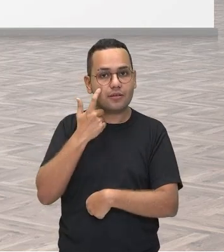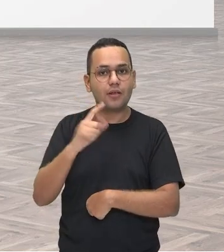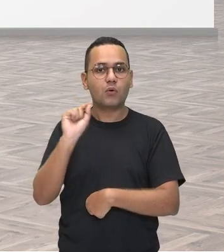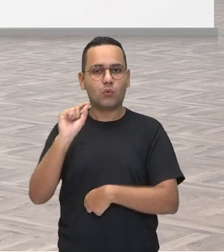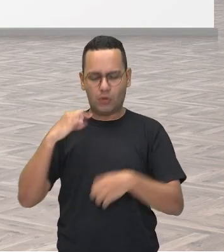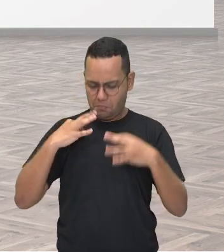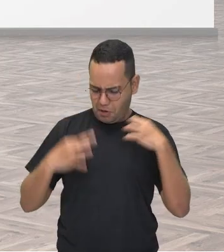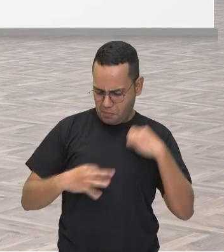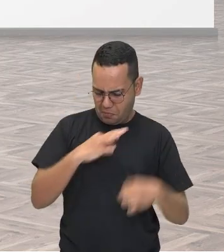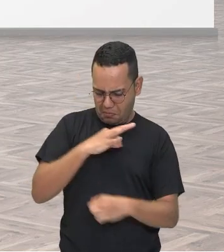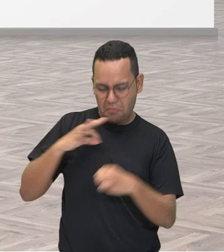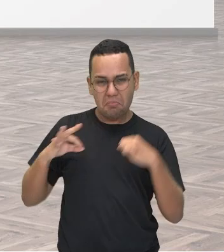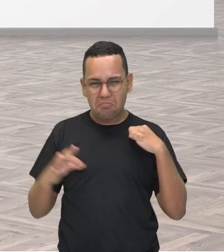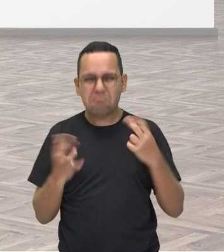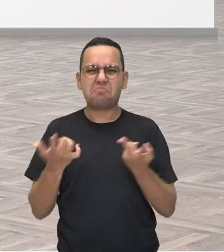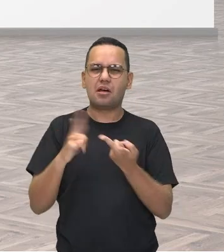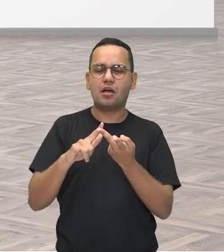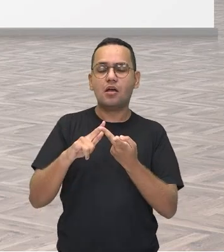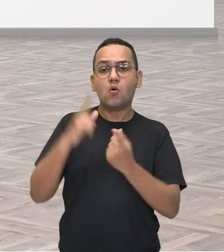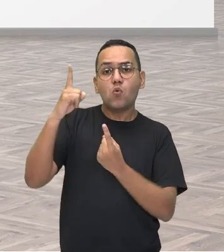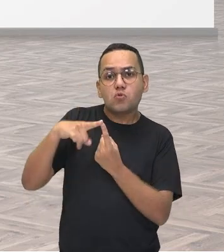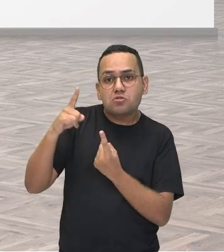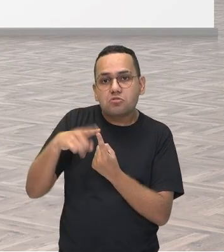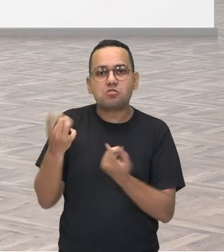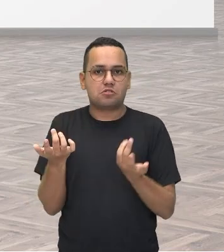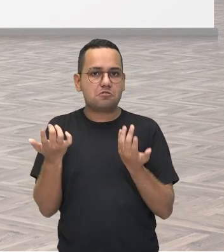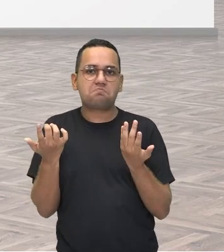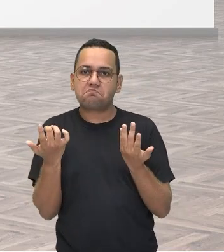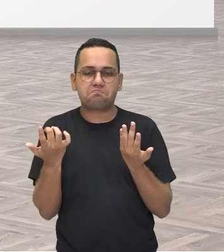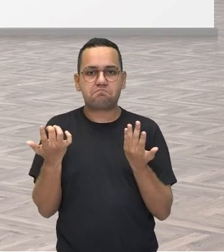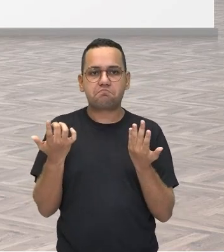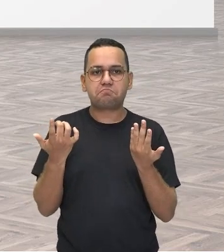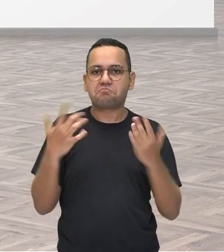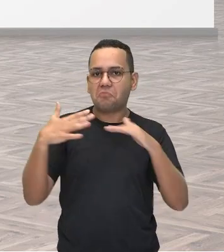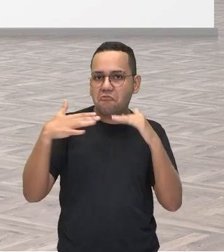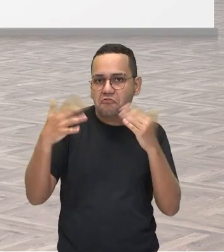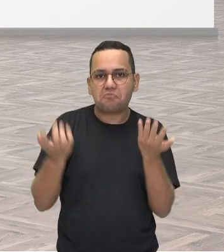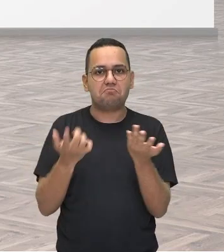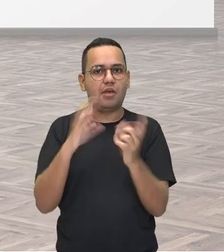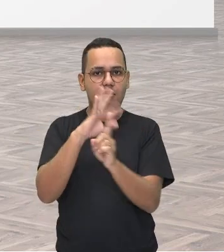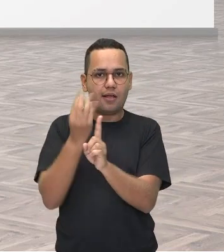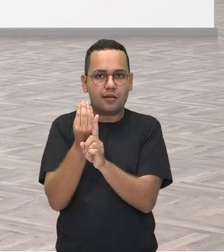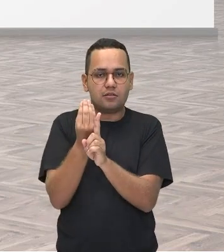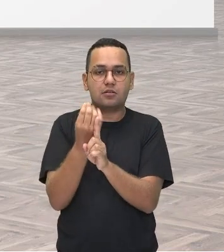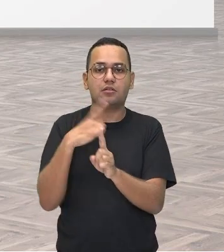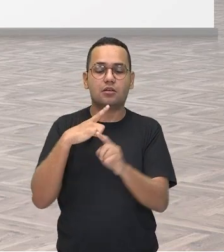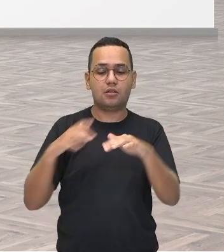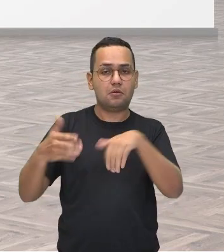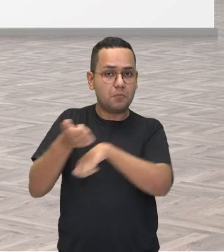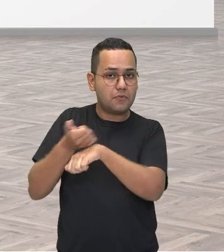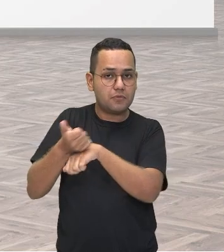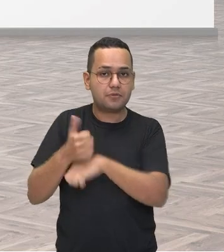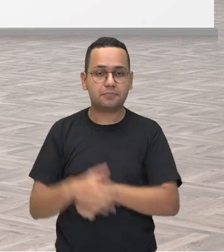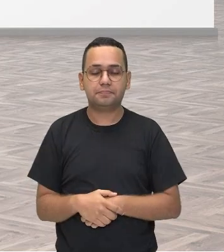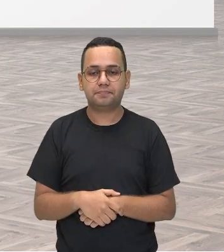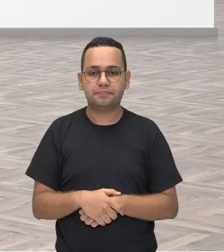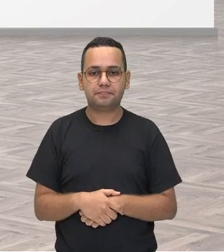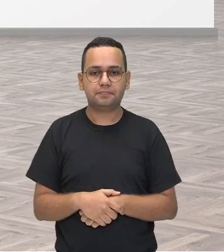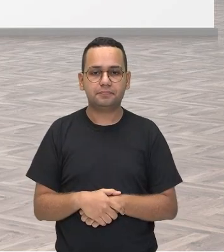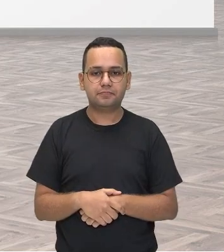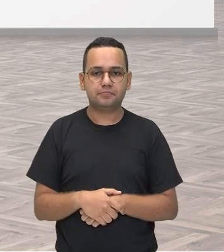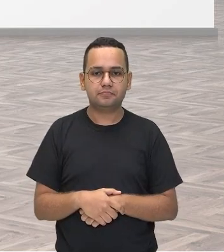os tecidos, forma, né, como eles lidam com as coisas de uma forma muito artística e profissional. Você está vendo ali